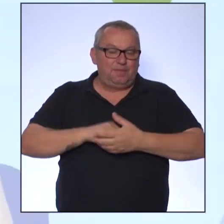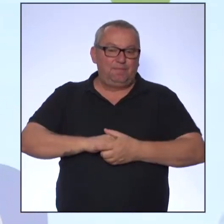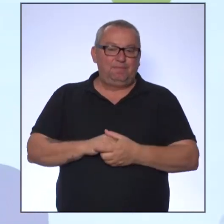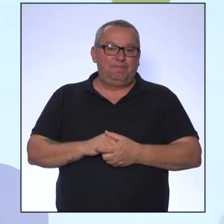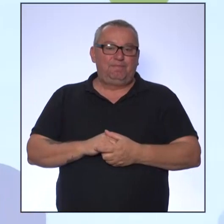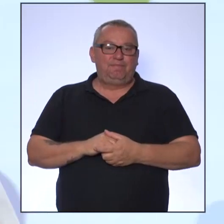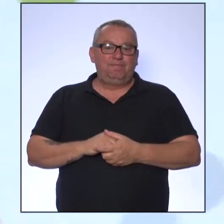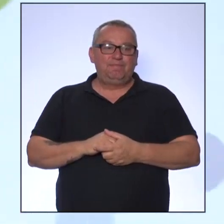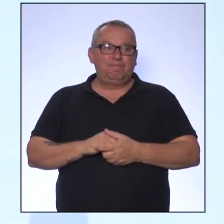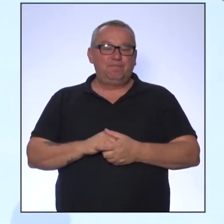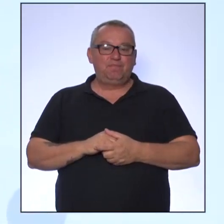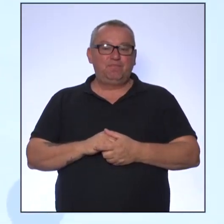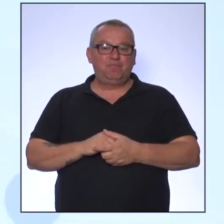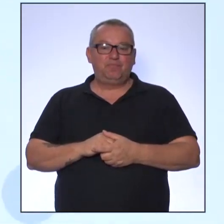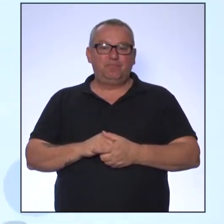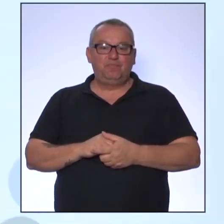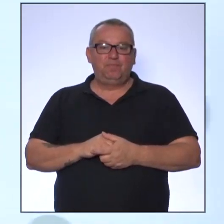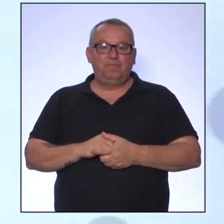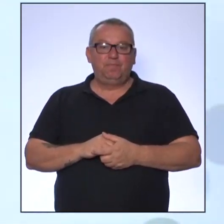favor?